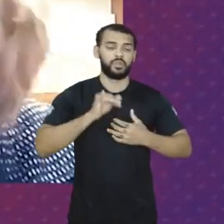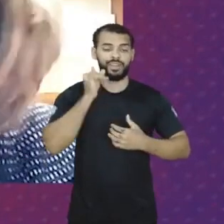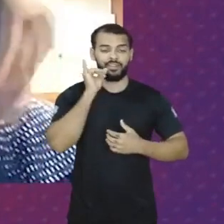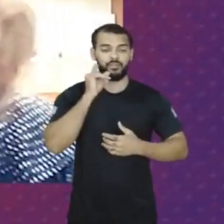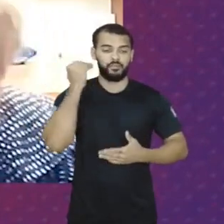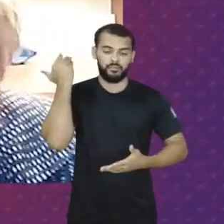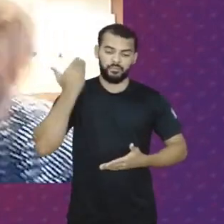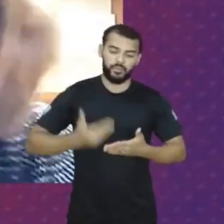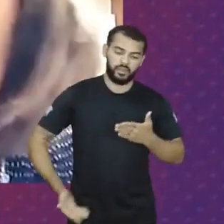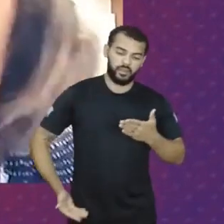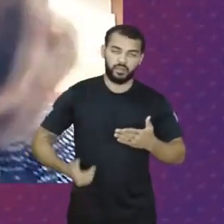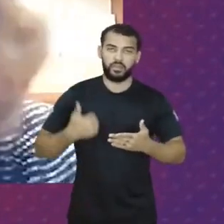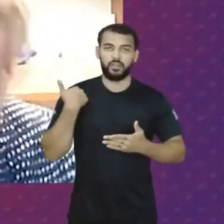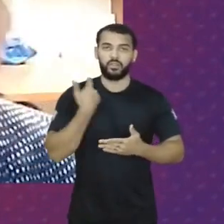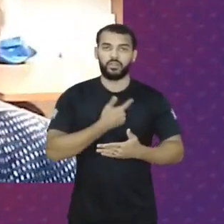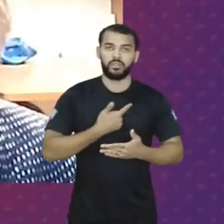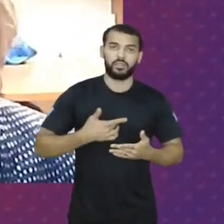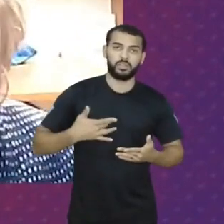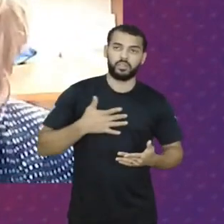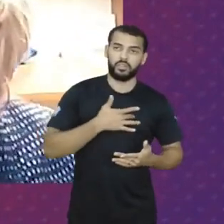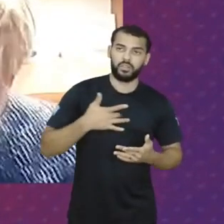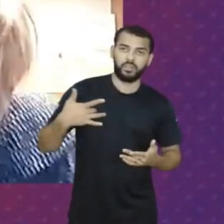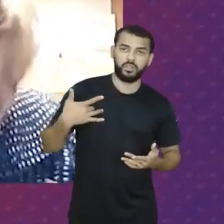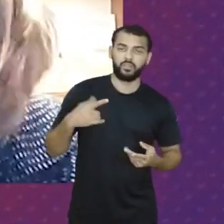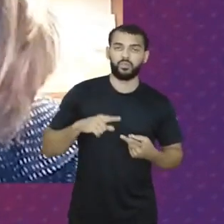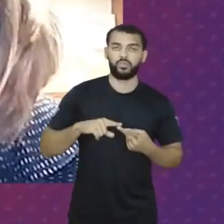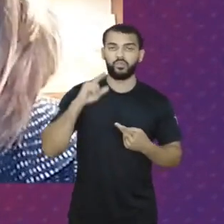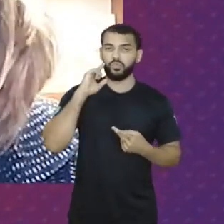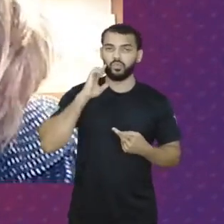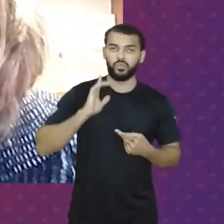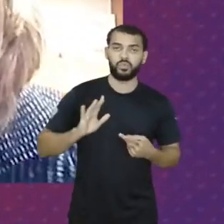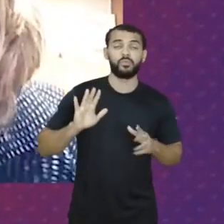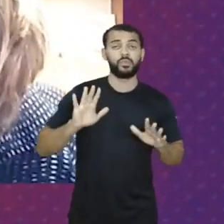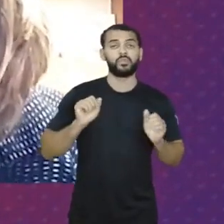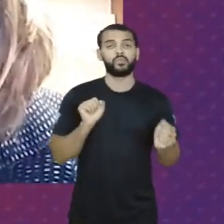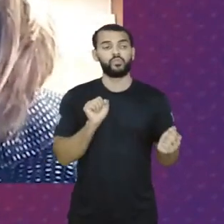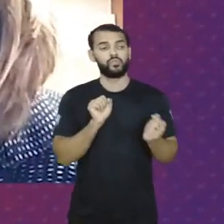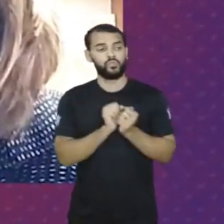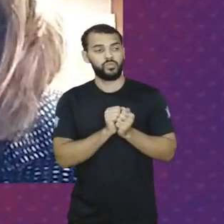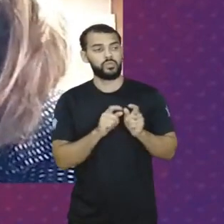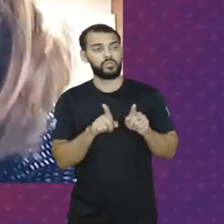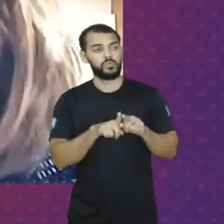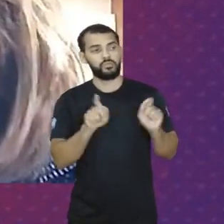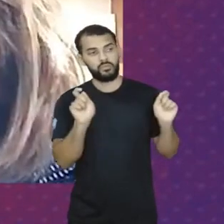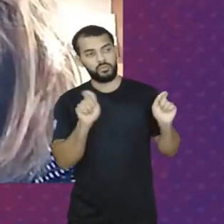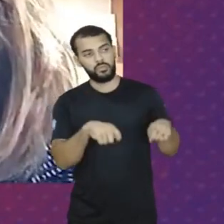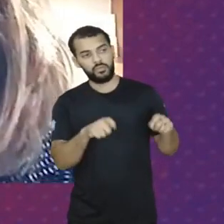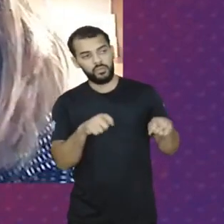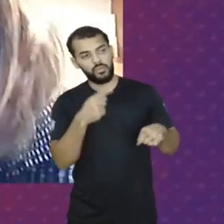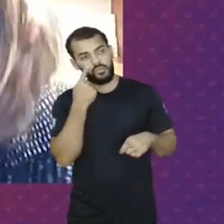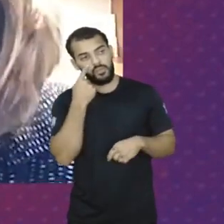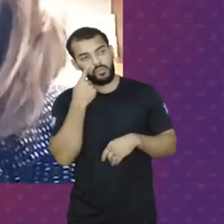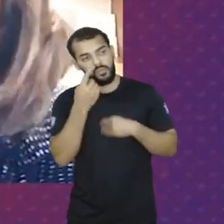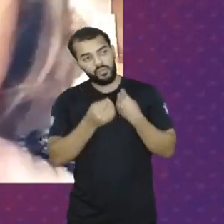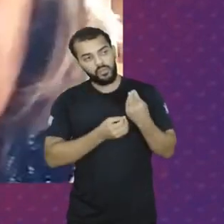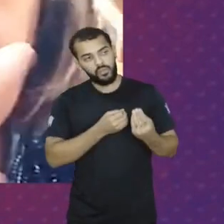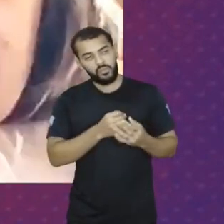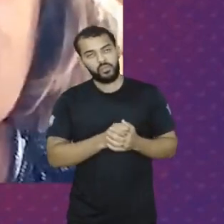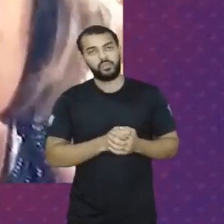nossos tendões, a nossa saúde, os nossos sonhos. Mas, junto a tudo isso, é preciso fazer um recorte